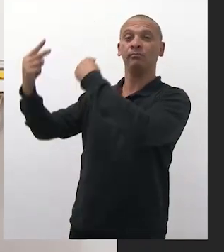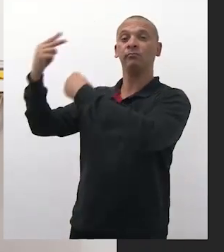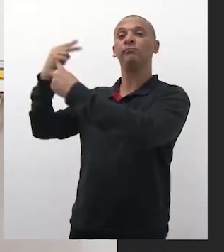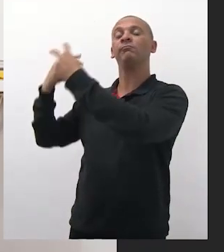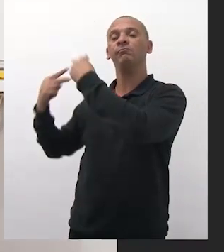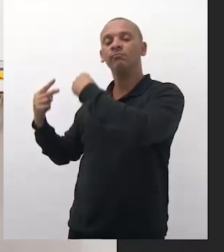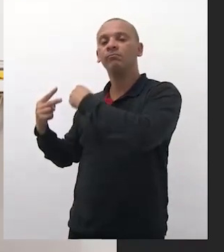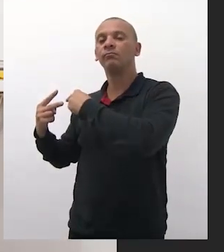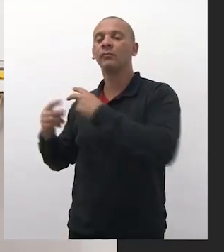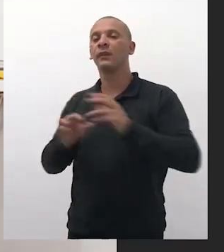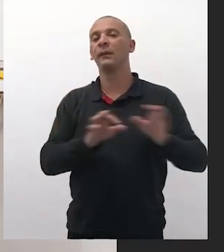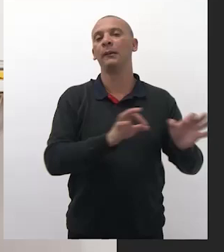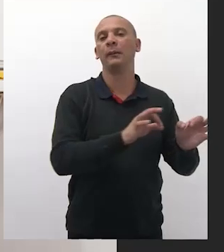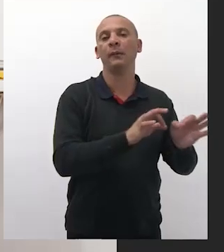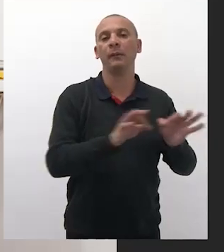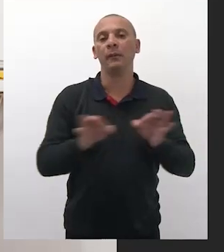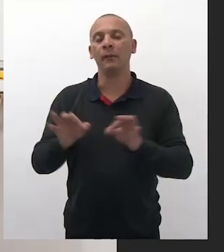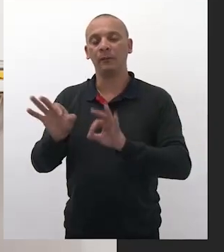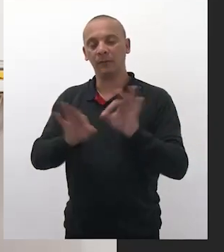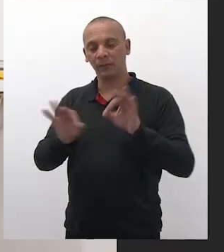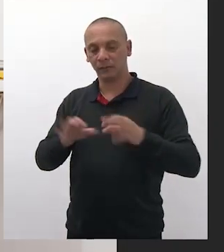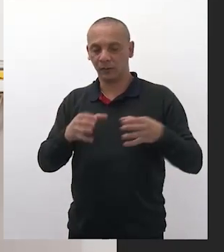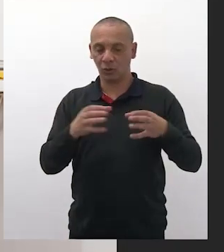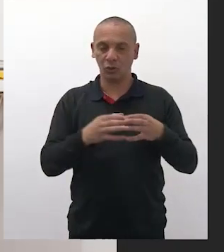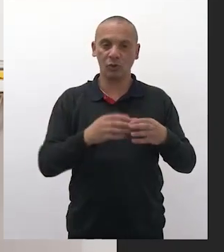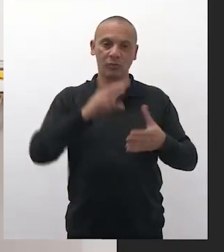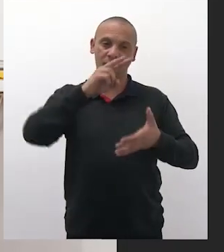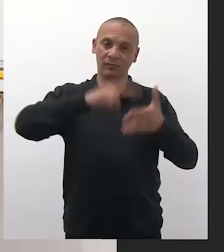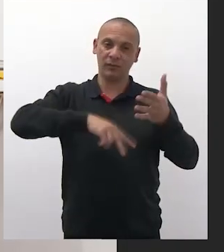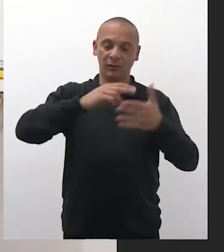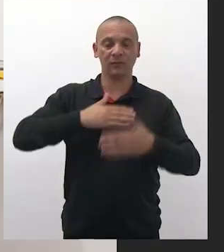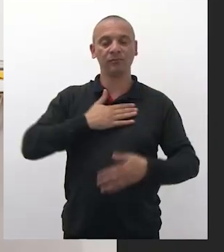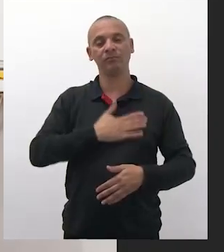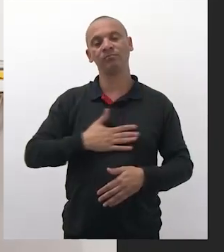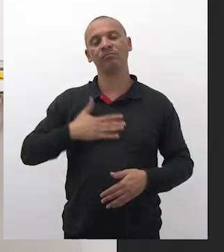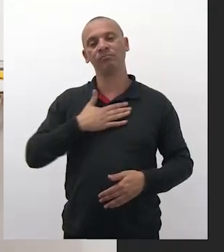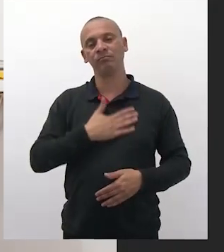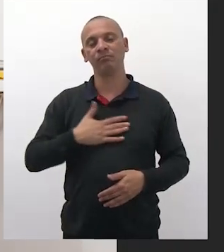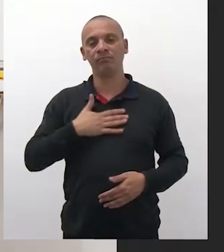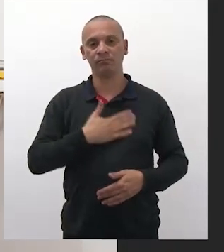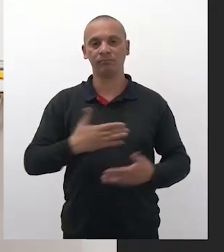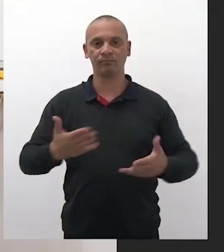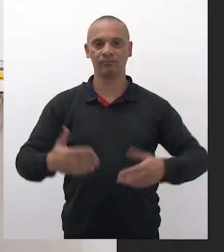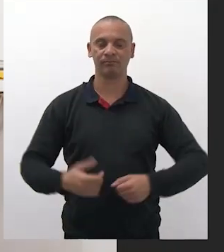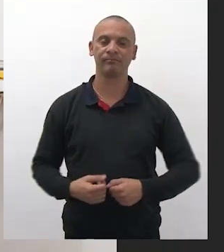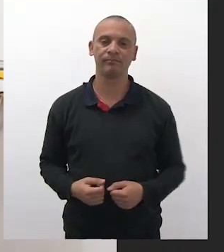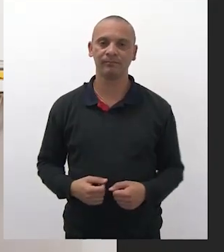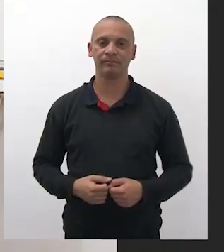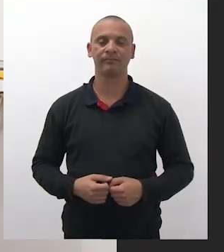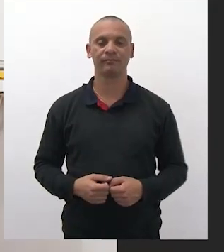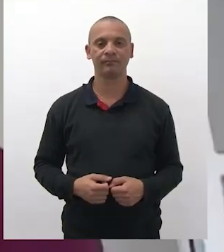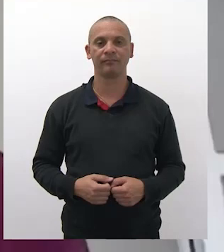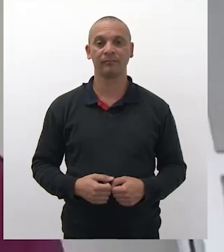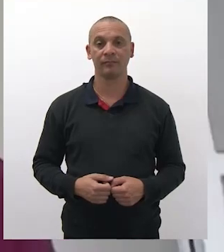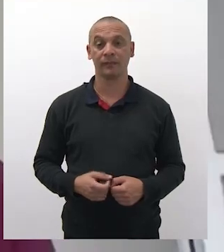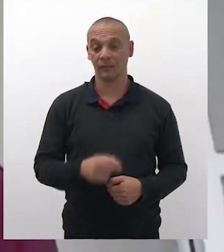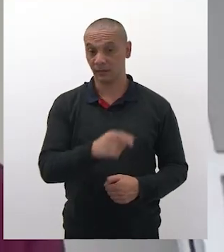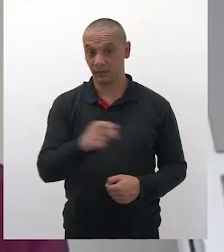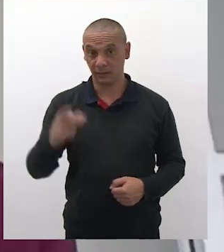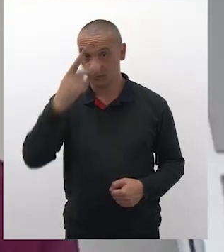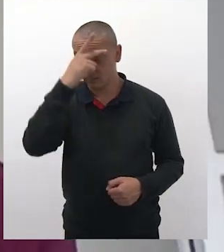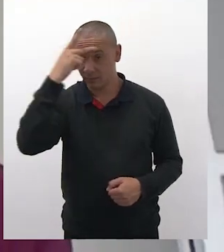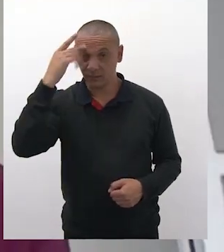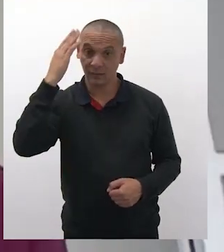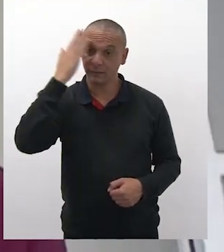e ler e fazer os clubes de leitura, então isso é muito gratificante para mim. Só para o pessoal entender,